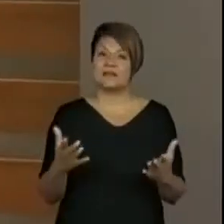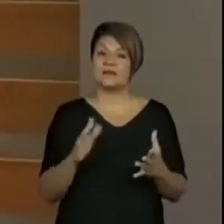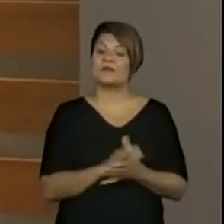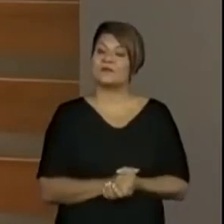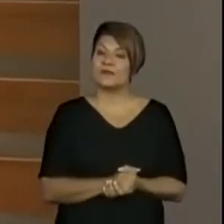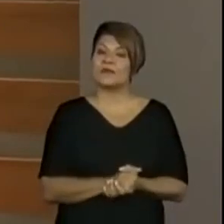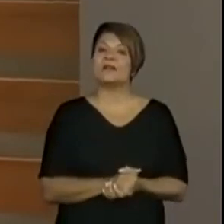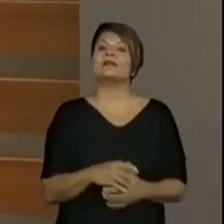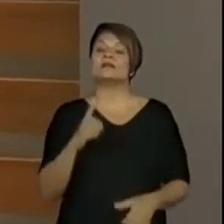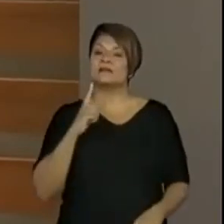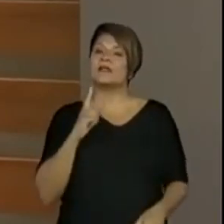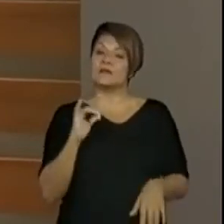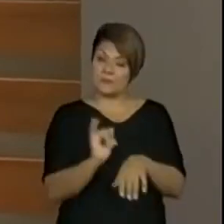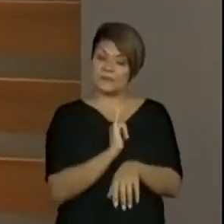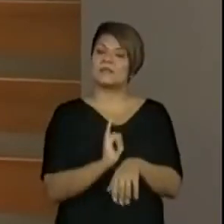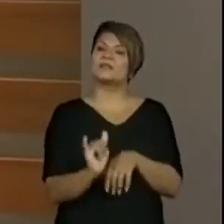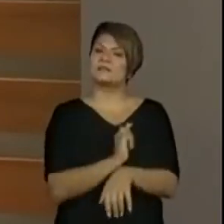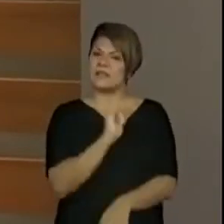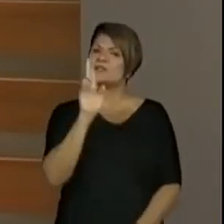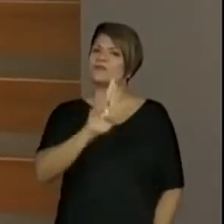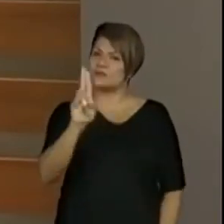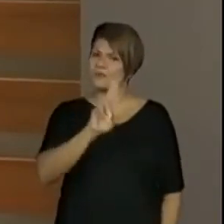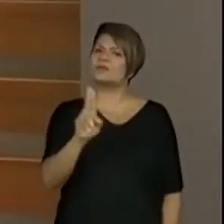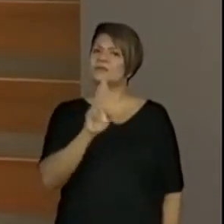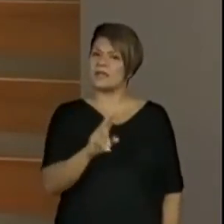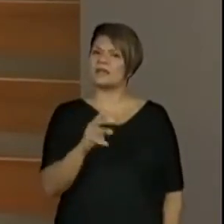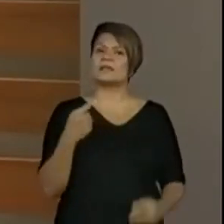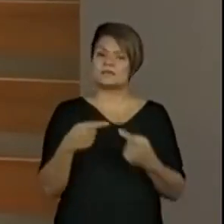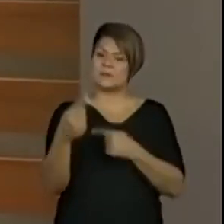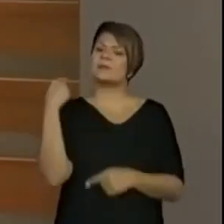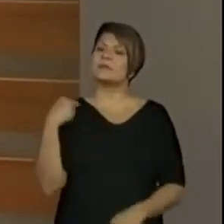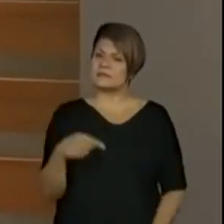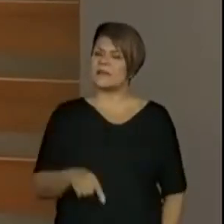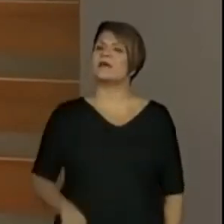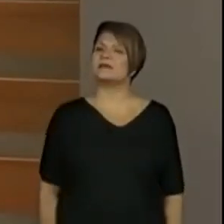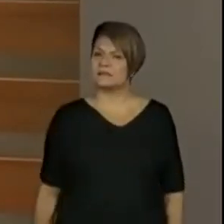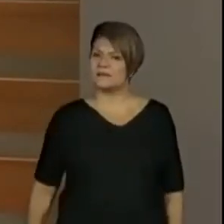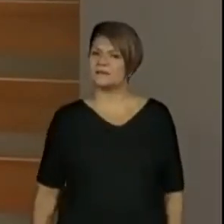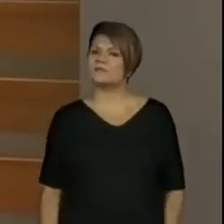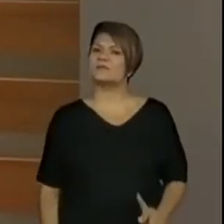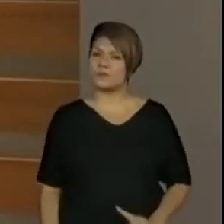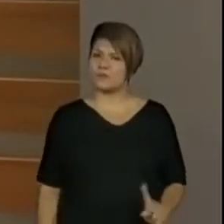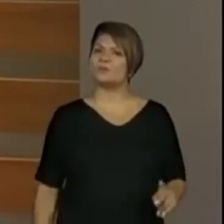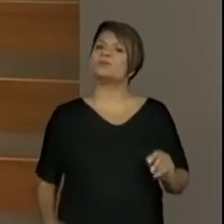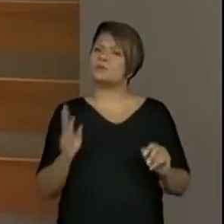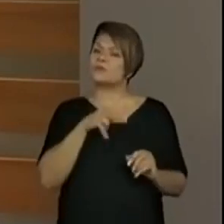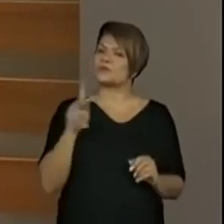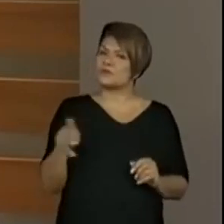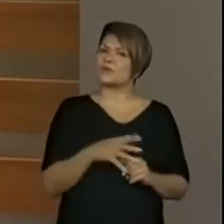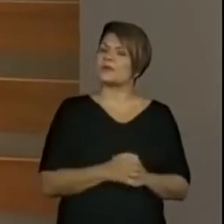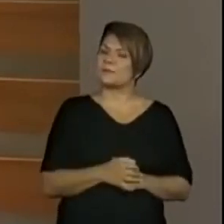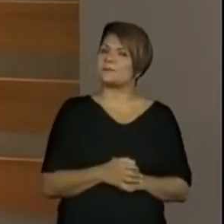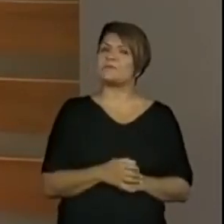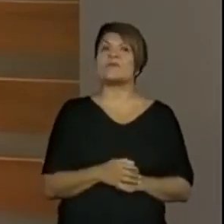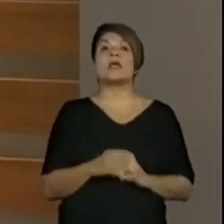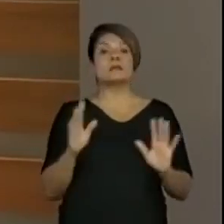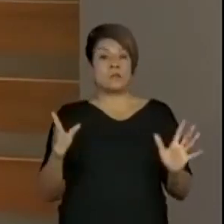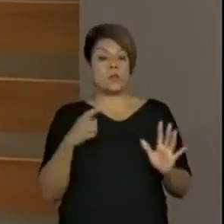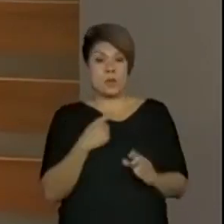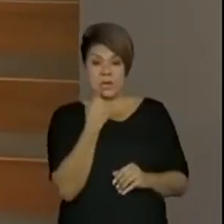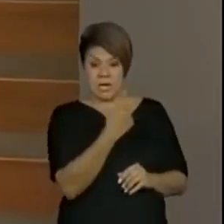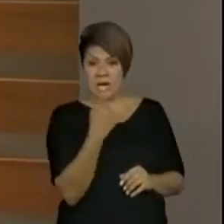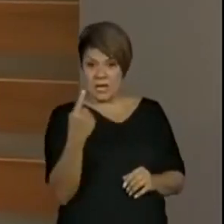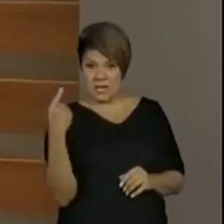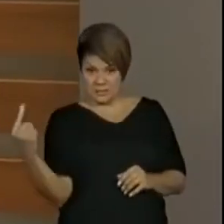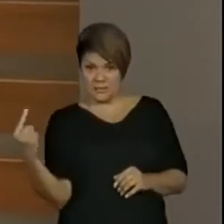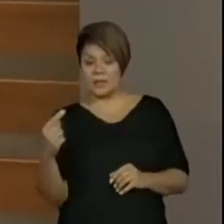Eu vou usar uma estratégia que você trabalhou com eles na semana passada, professora Kelly. Para cada animalzinho que a gente for